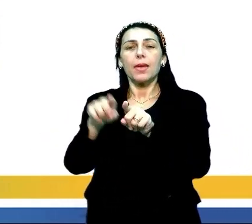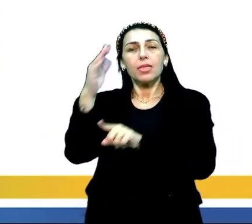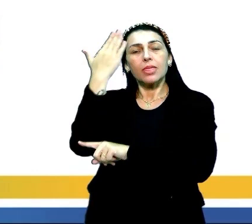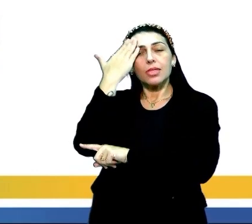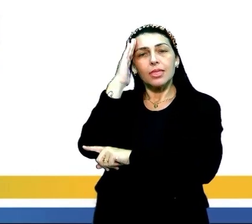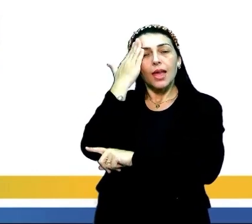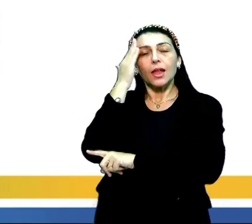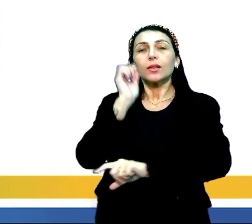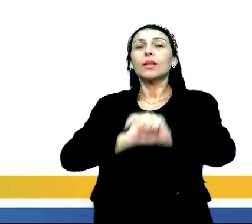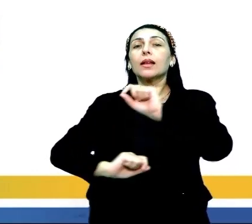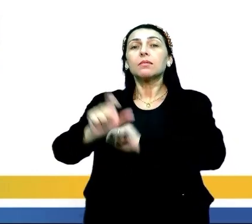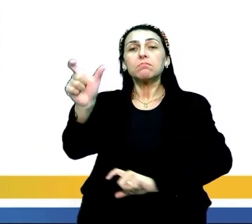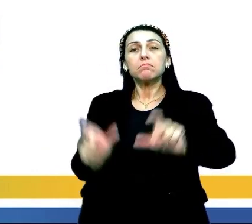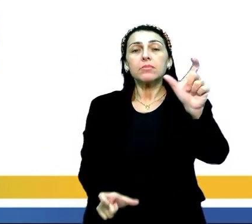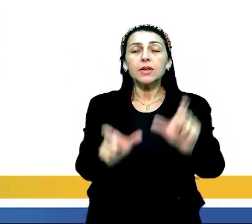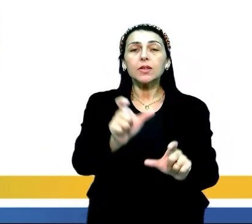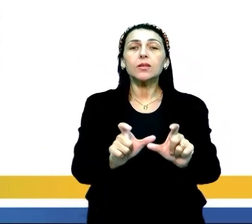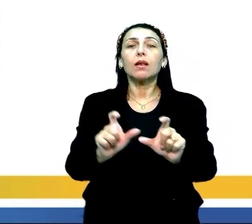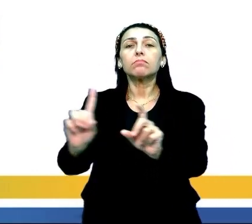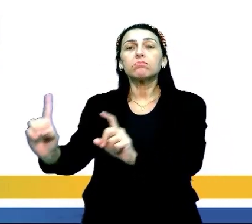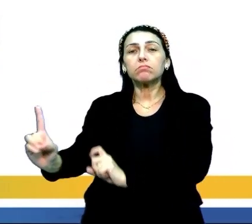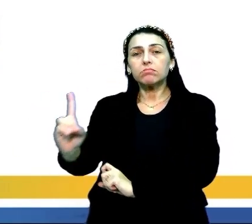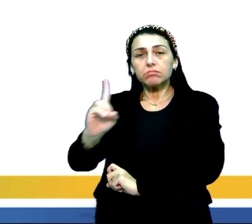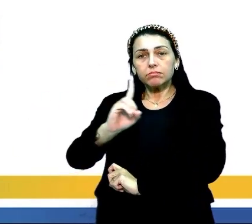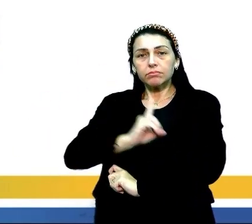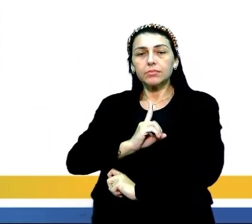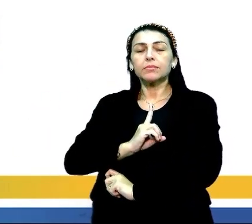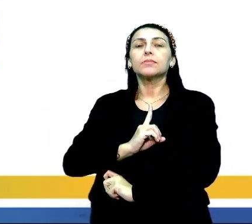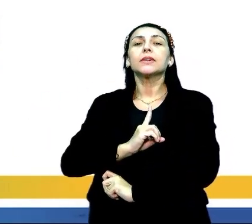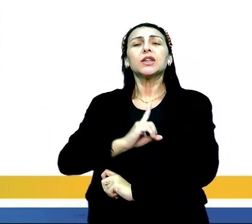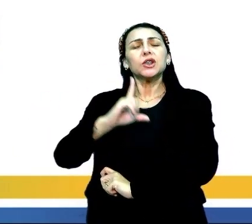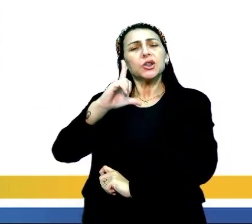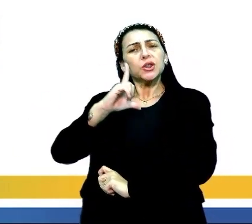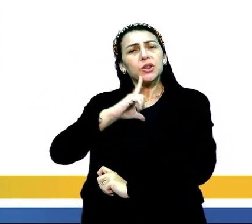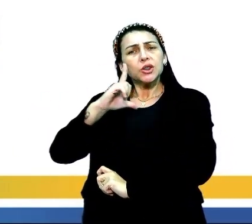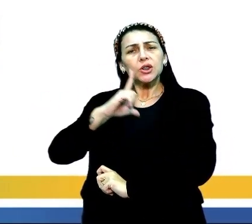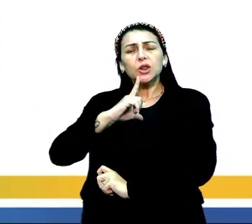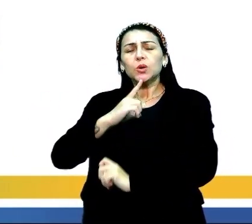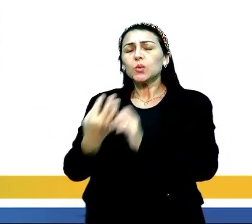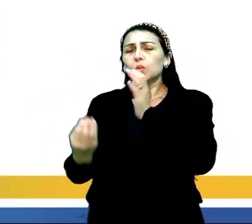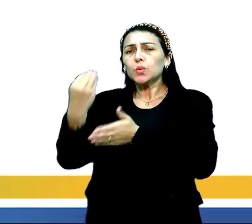compreendido daqueles a quem me dirigia. Retinha tudo na